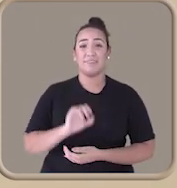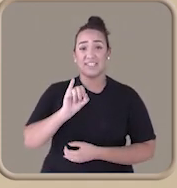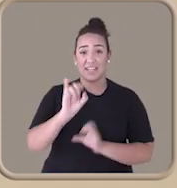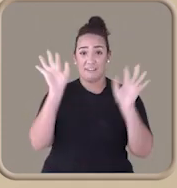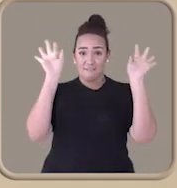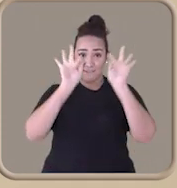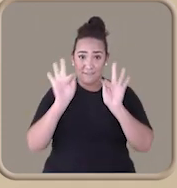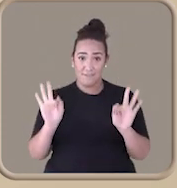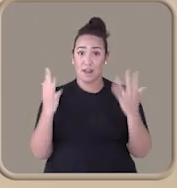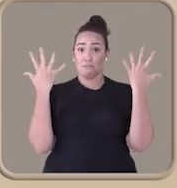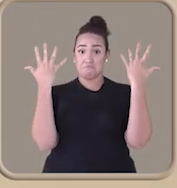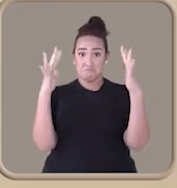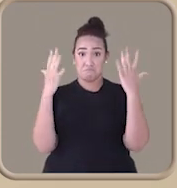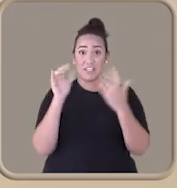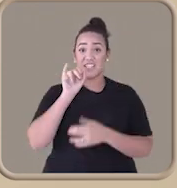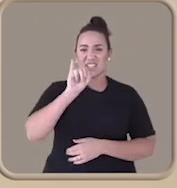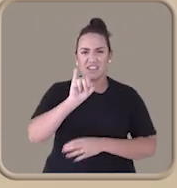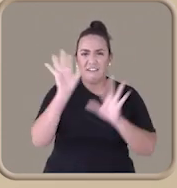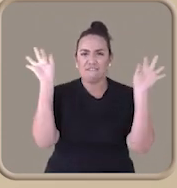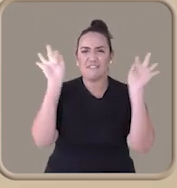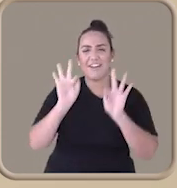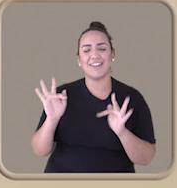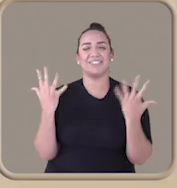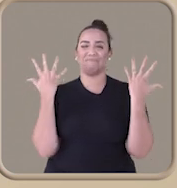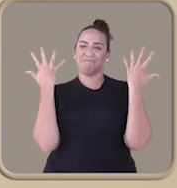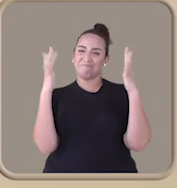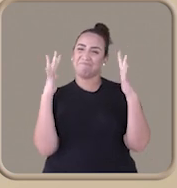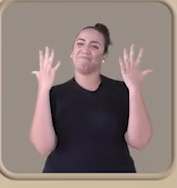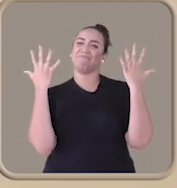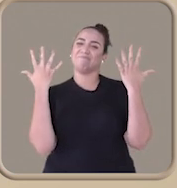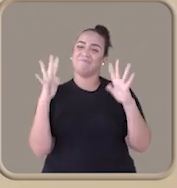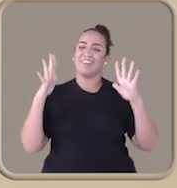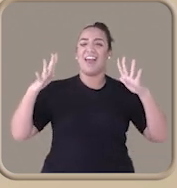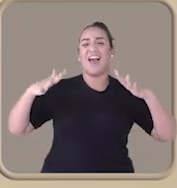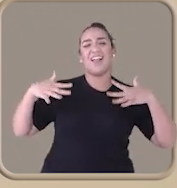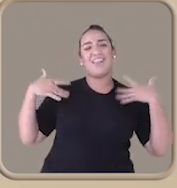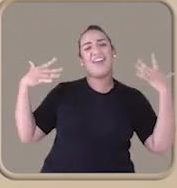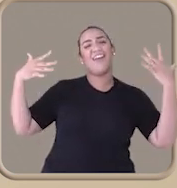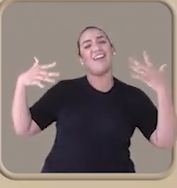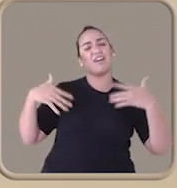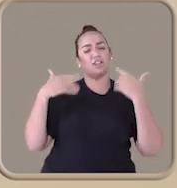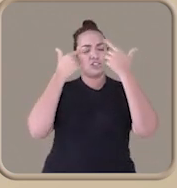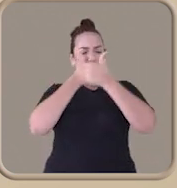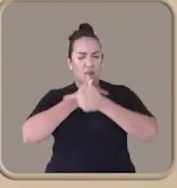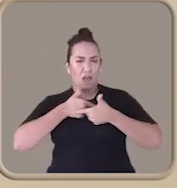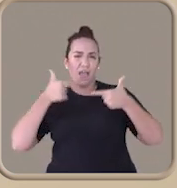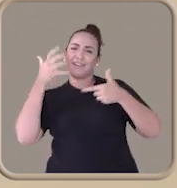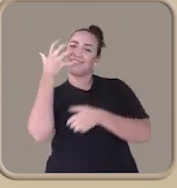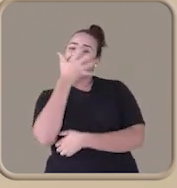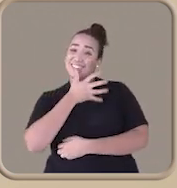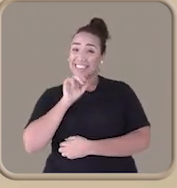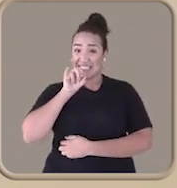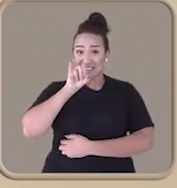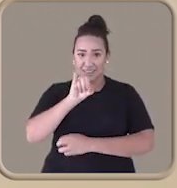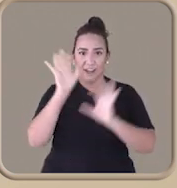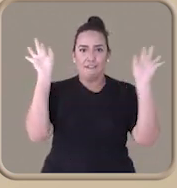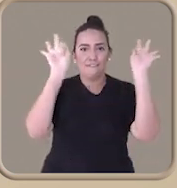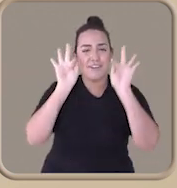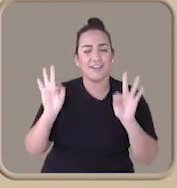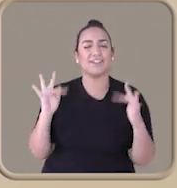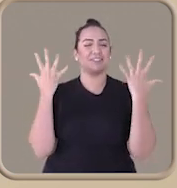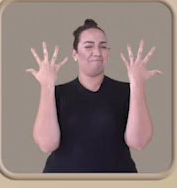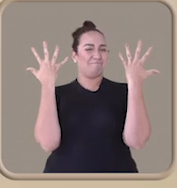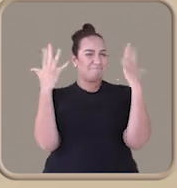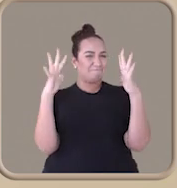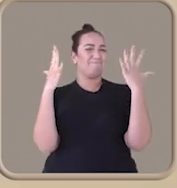Quem está feliz bate palmas. Quem está feliz bate palmas. Alegria de viver, de sorrir e de cantar. Quem